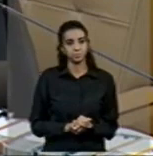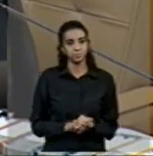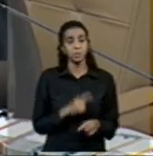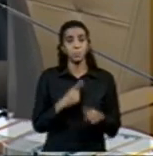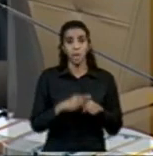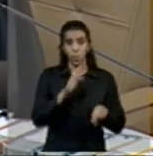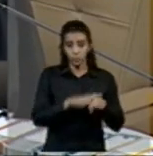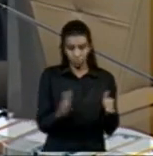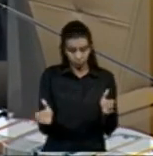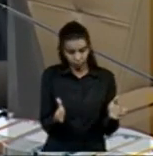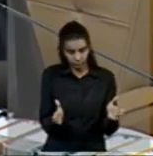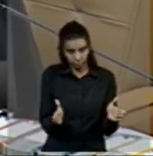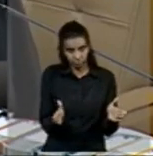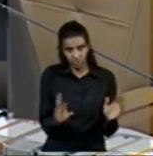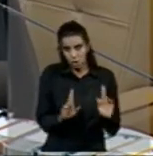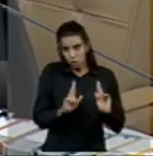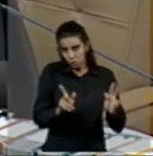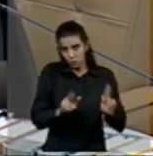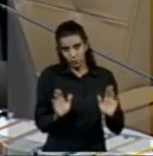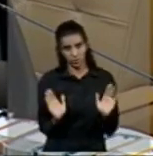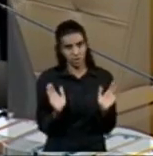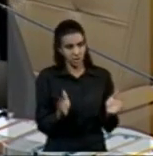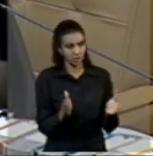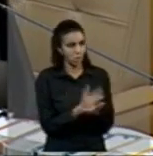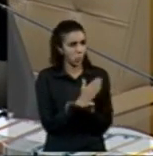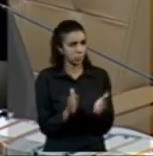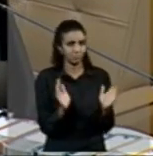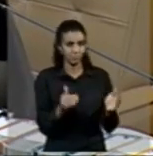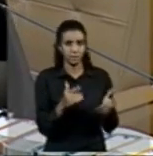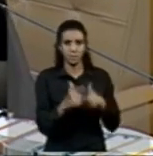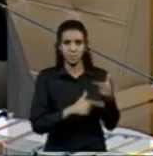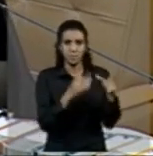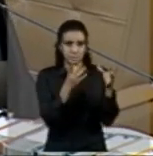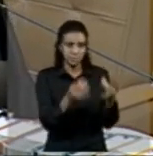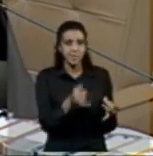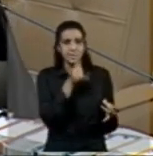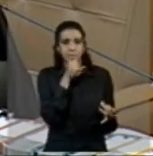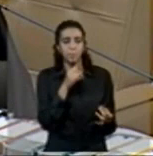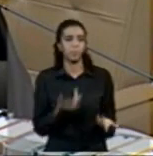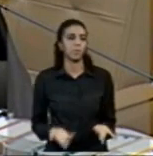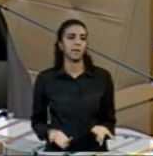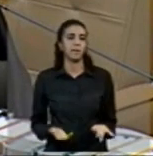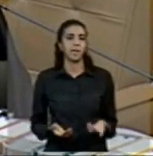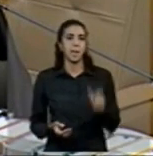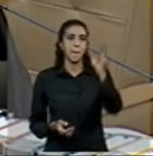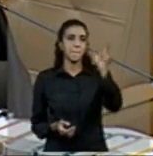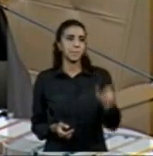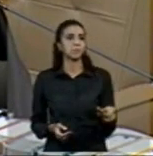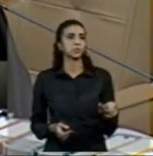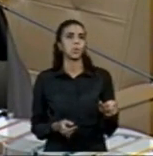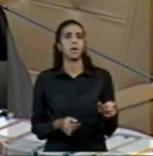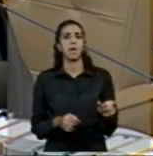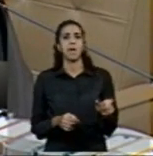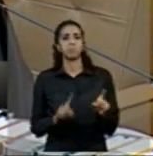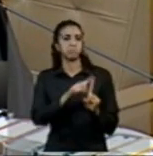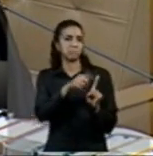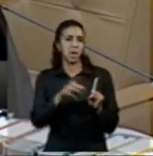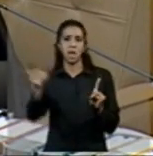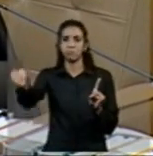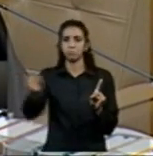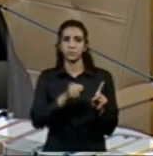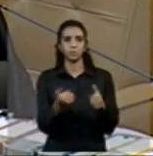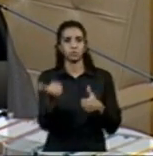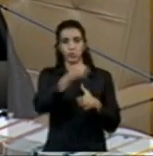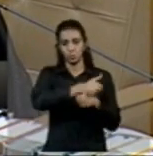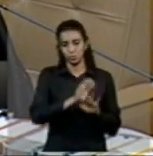por prazo determinado e para finalidades específicas, como a substituição provisória de mão de obra.